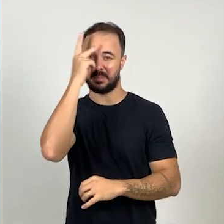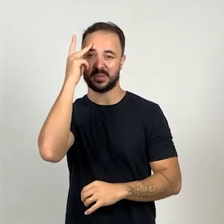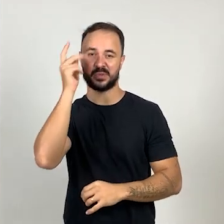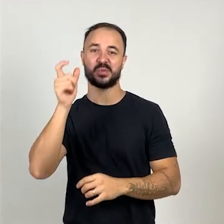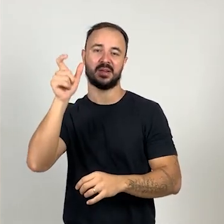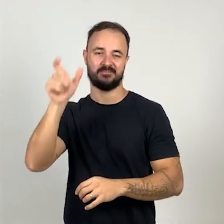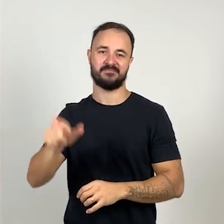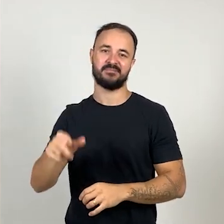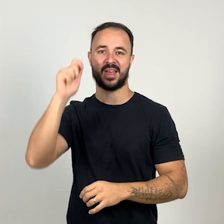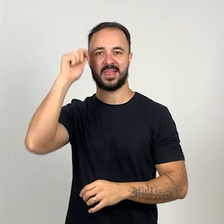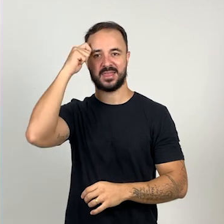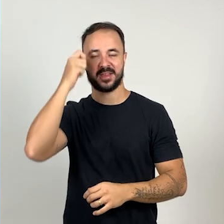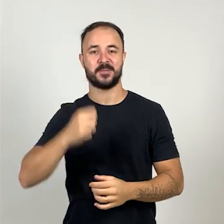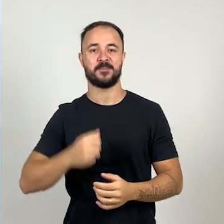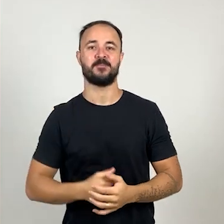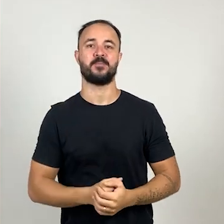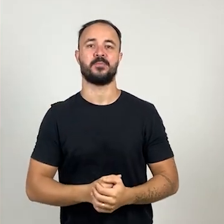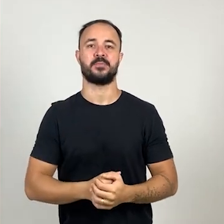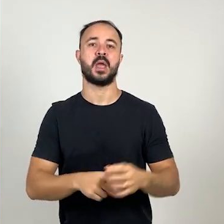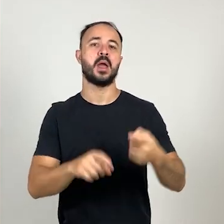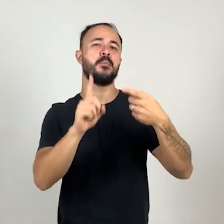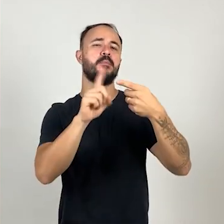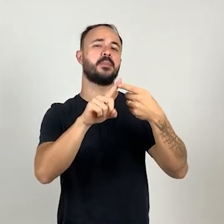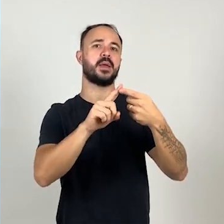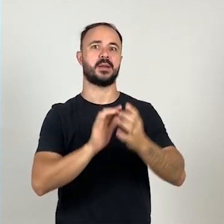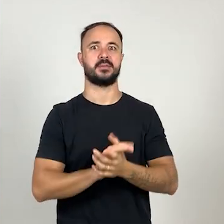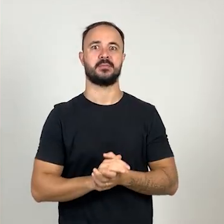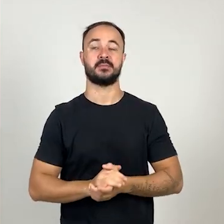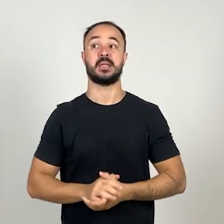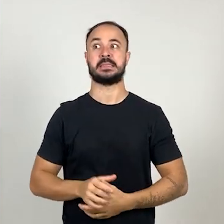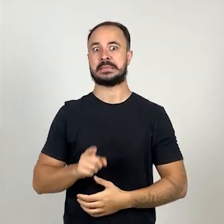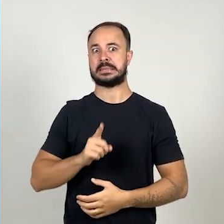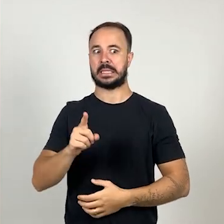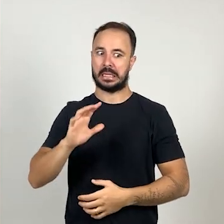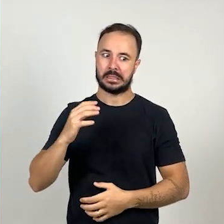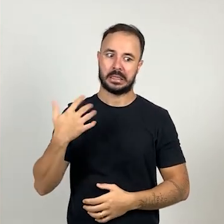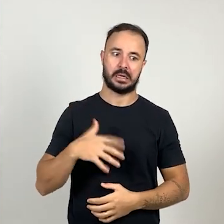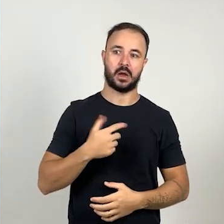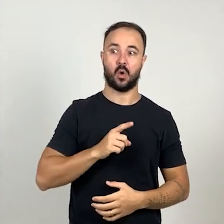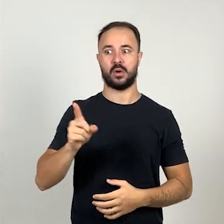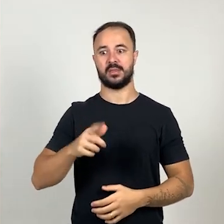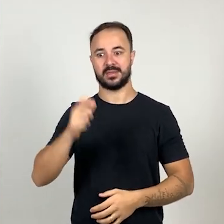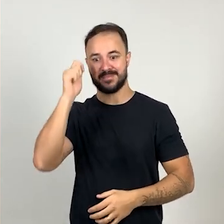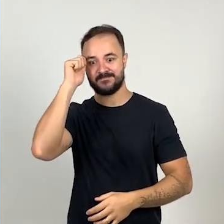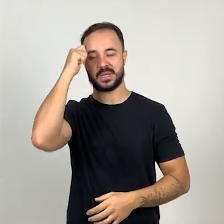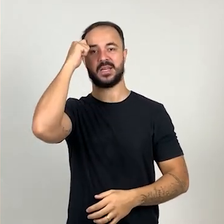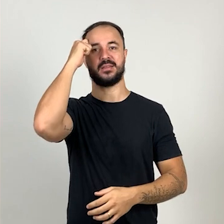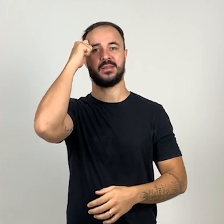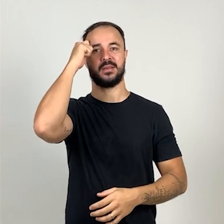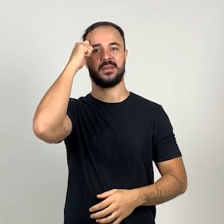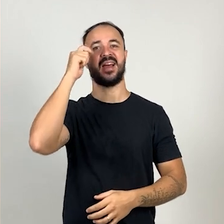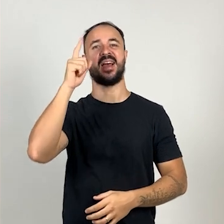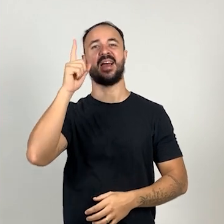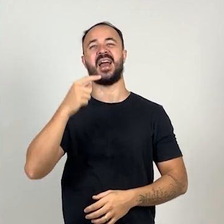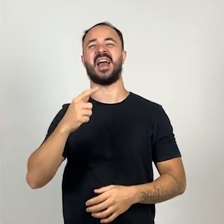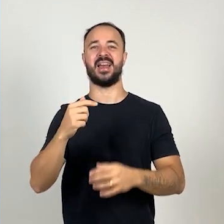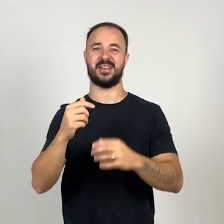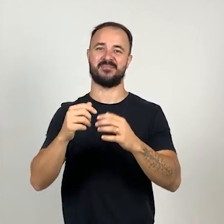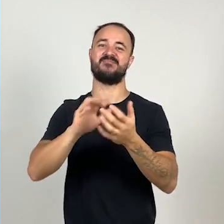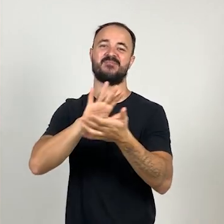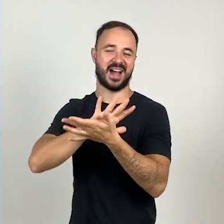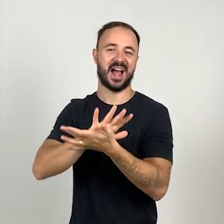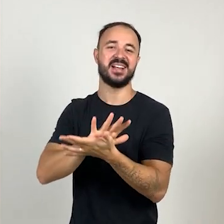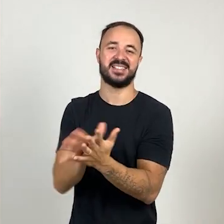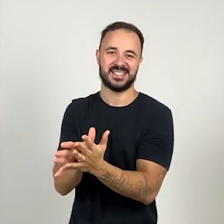nossa primeira expressão é "a coisa tá preta". Essa expressão é racista, construída ao longo